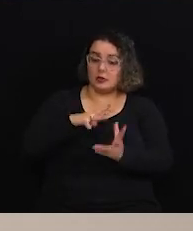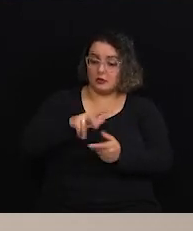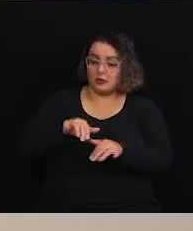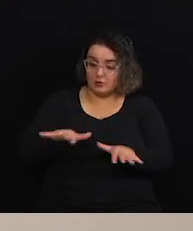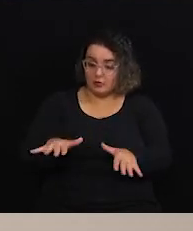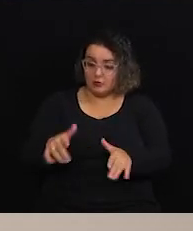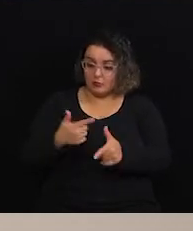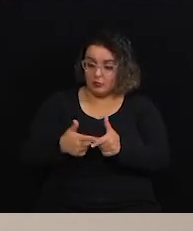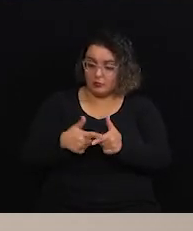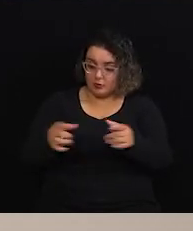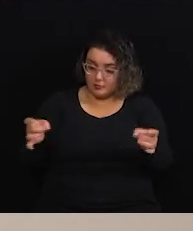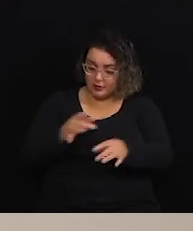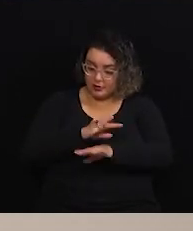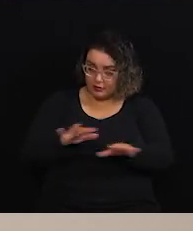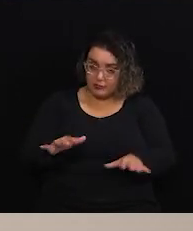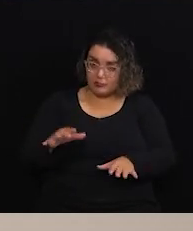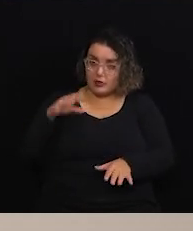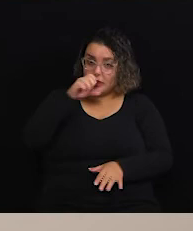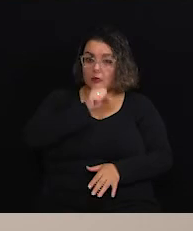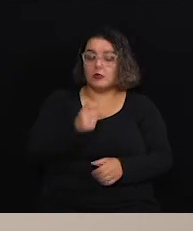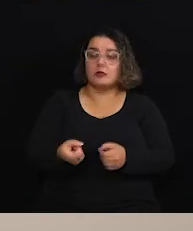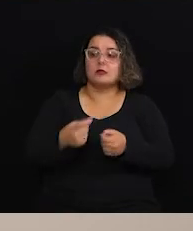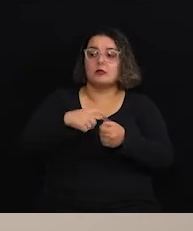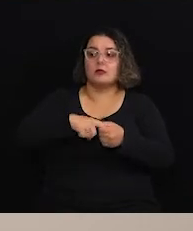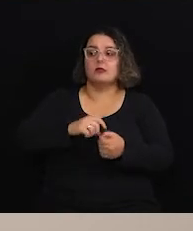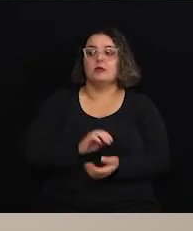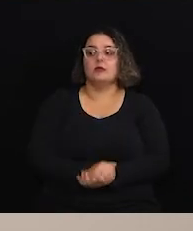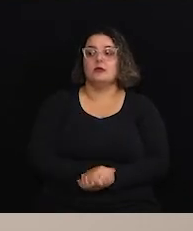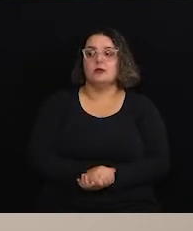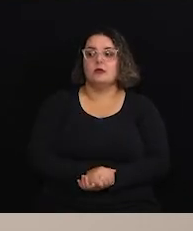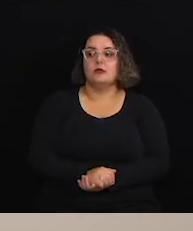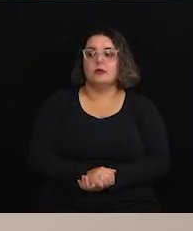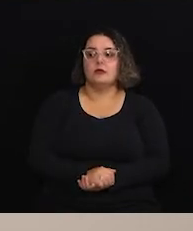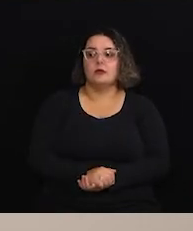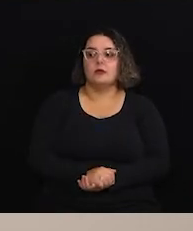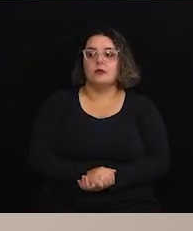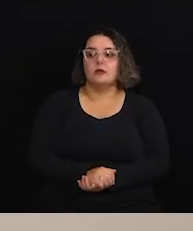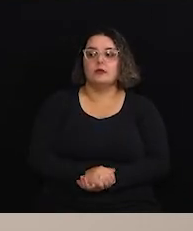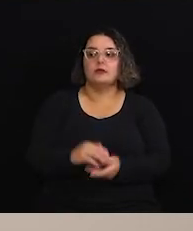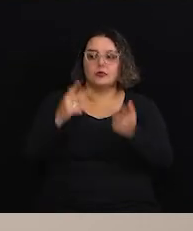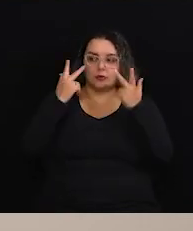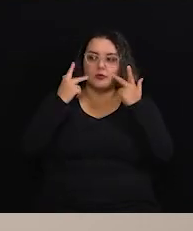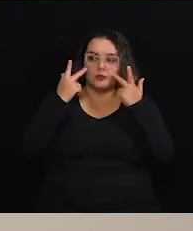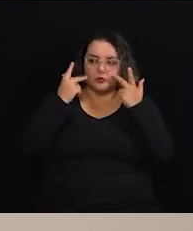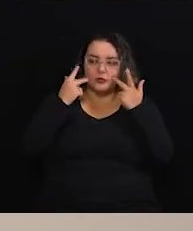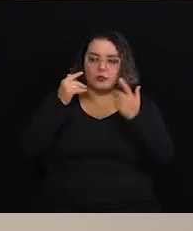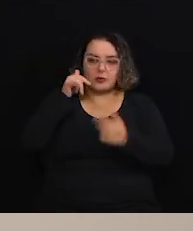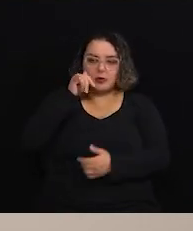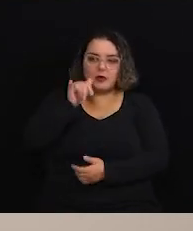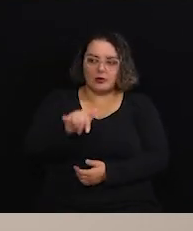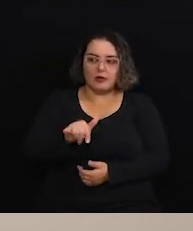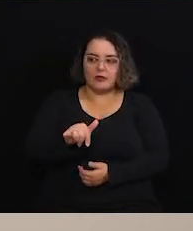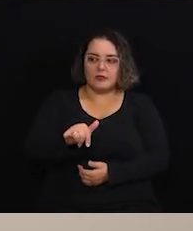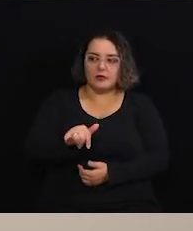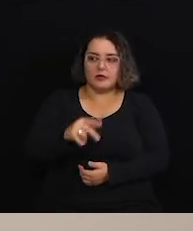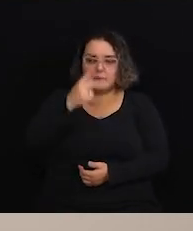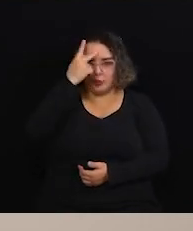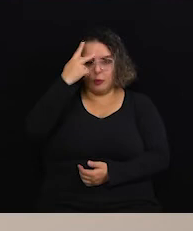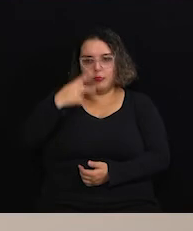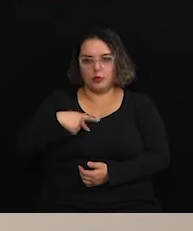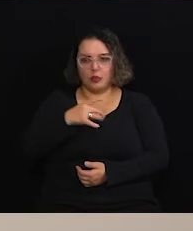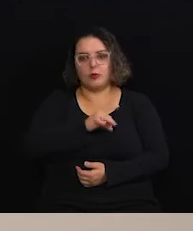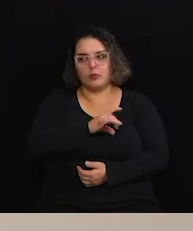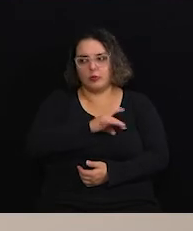pandemia se resolva logo, né? E aí a gente voltar numa situação mais adequada, né? Para evitar um pouco o medo de